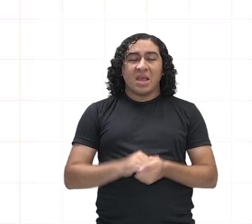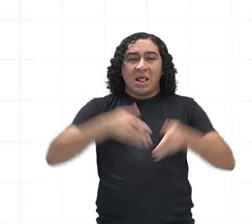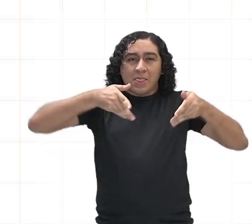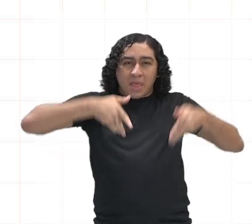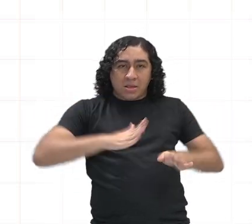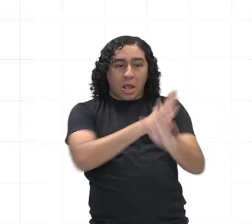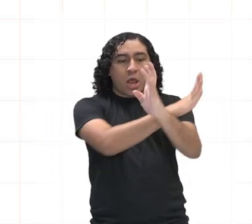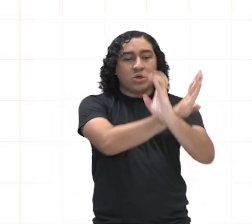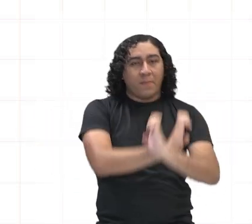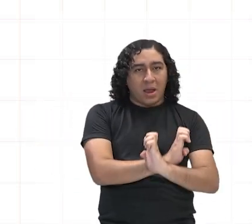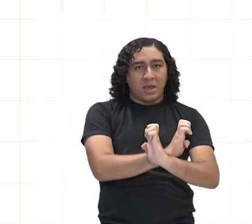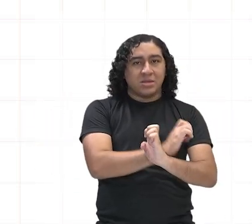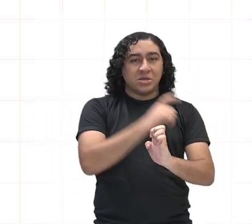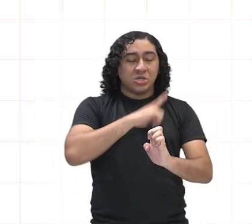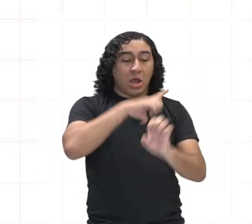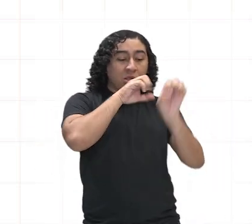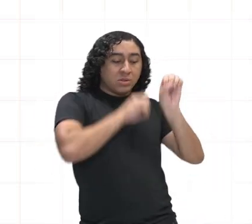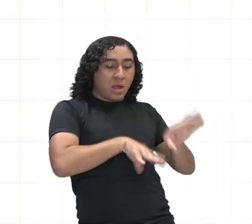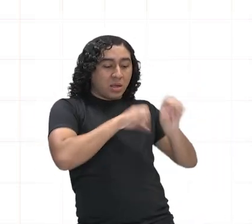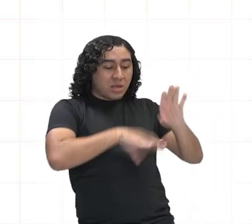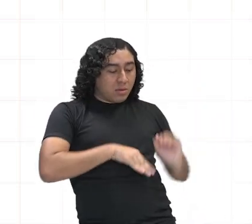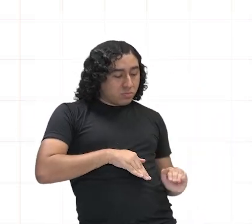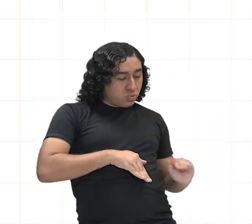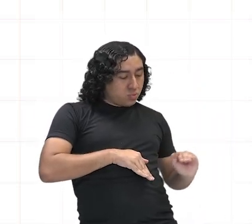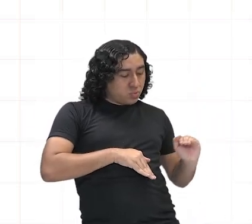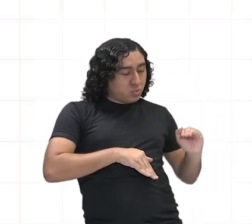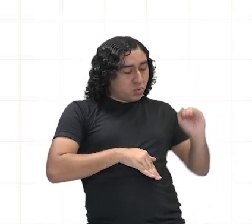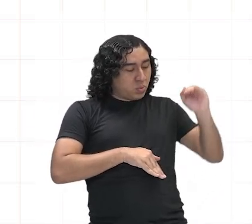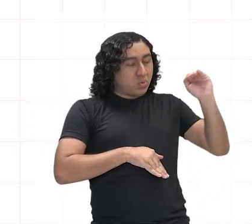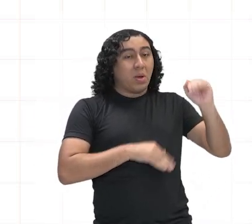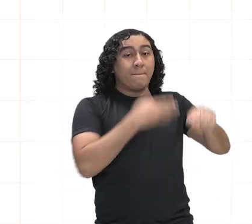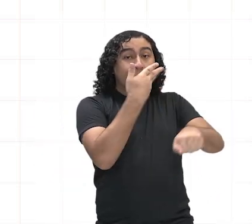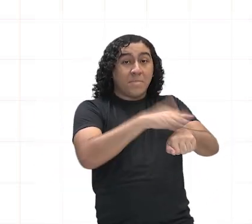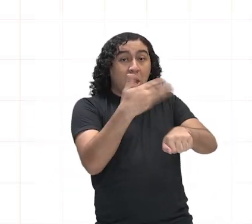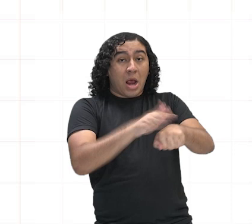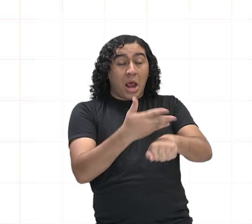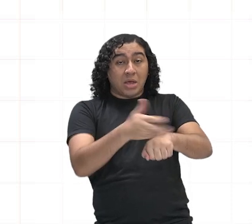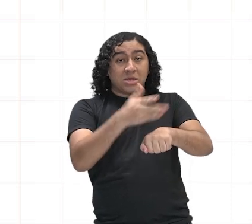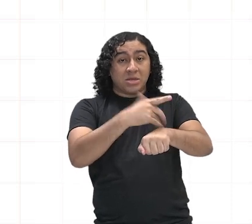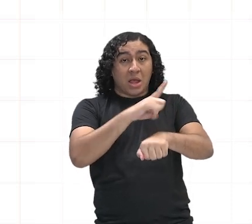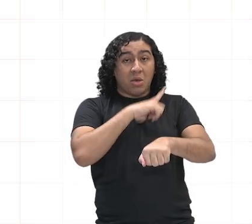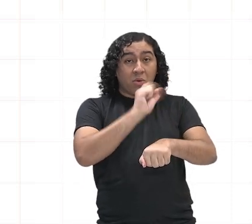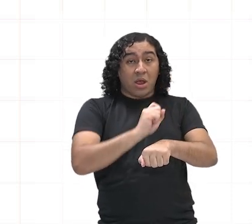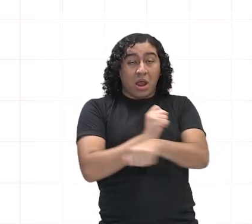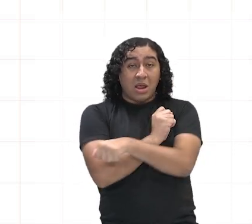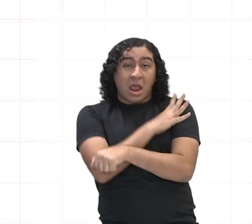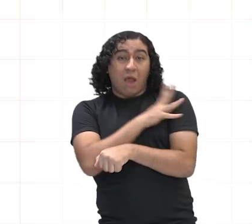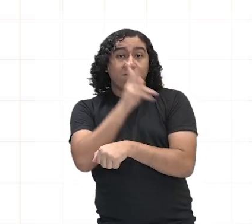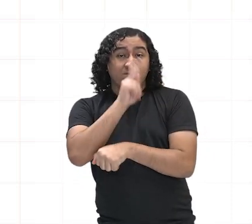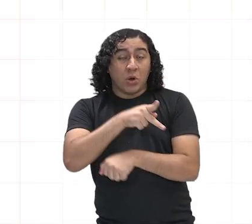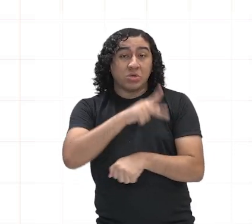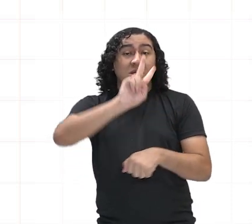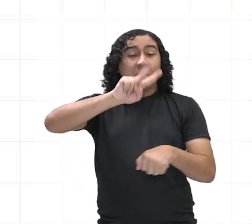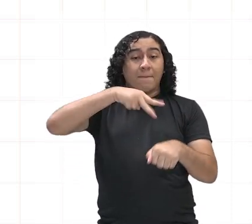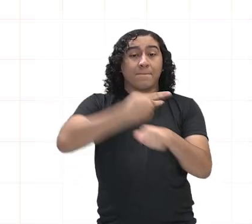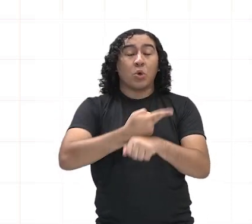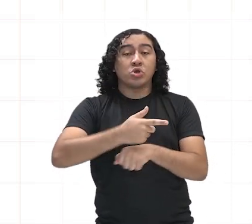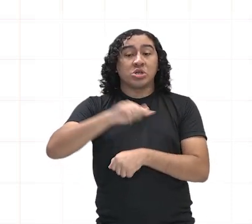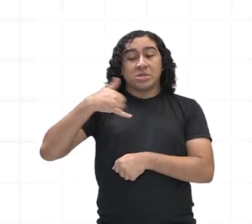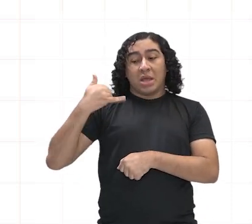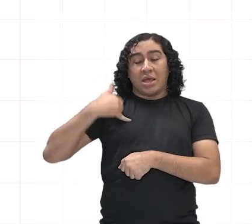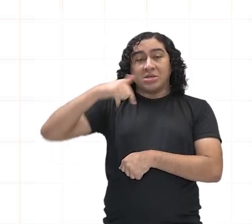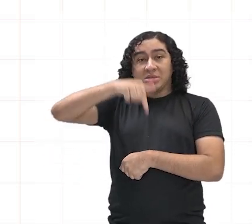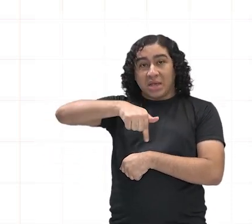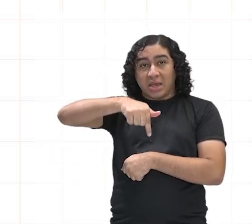tornar, então, aí um grande guerreiro. A partir de 7 anos, os meninos eram afastados de suas famílias e encaminhados